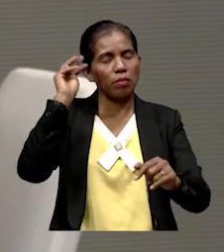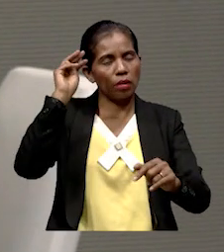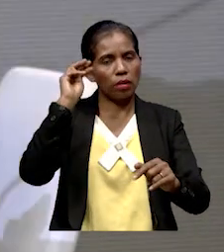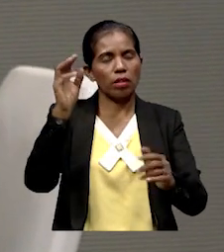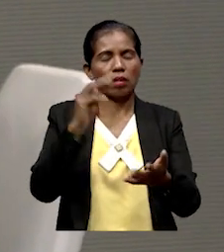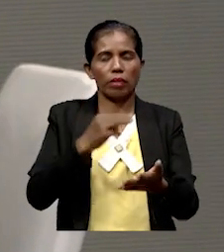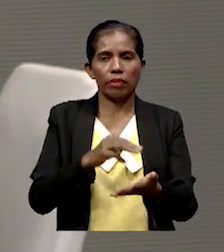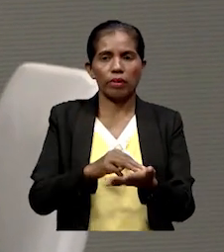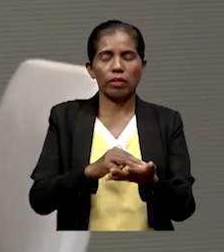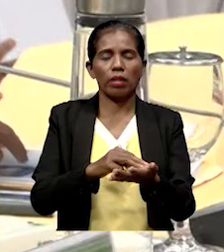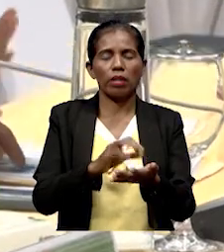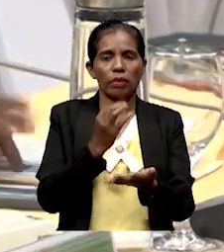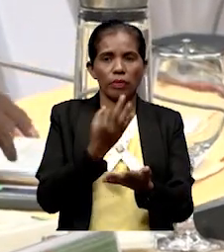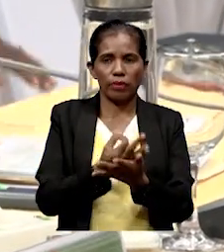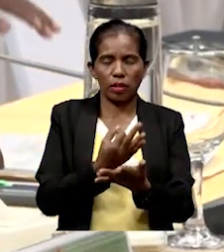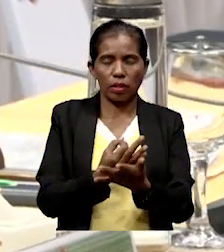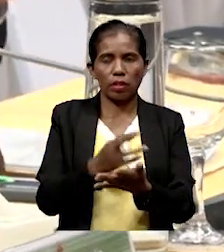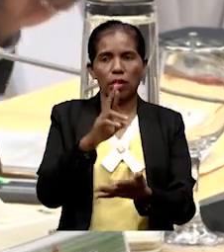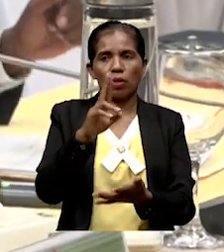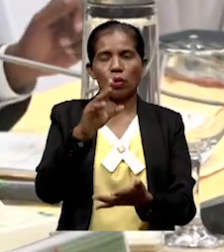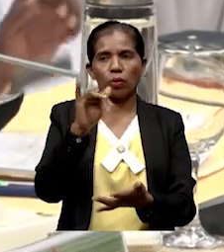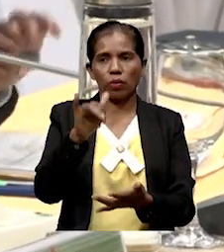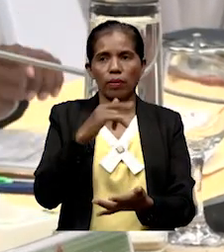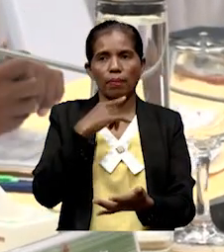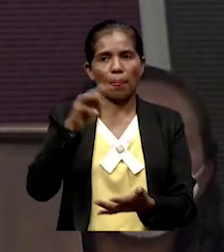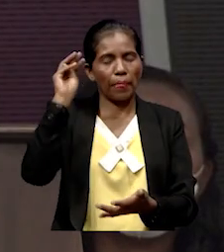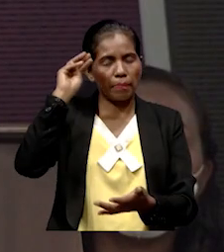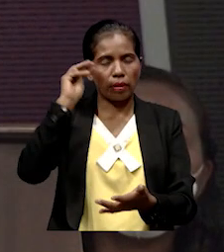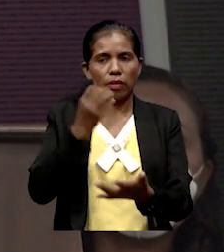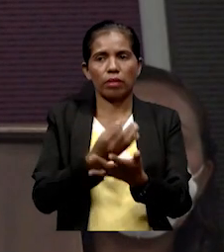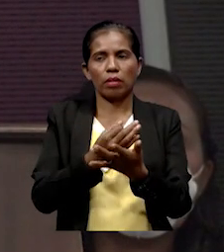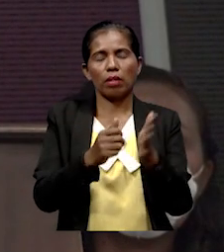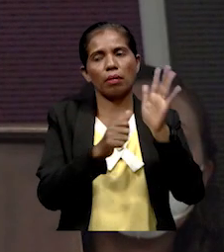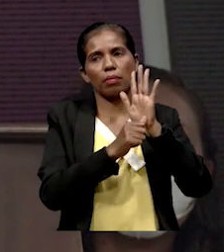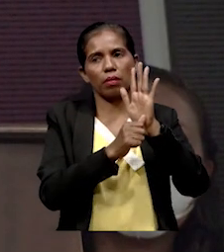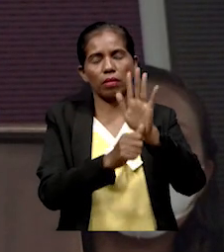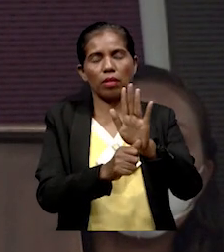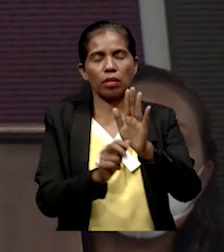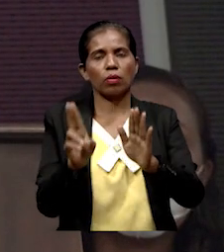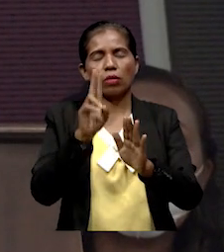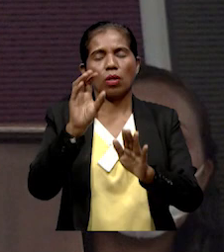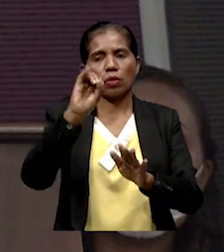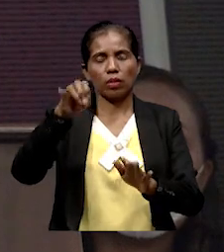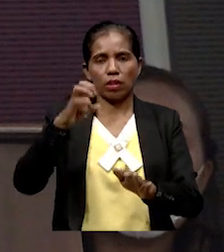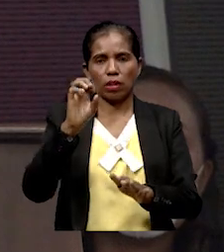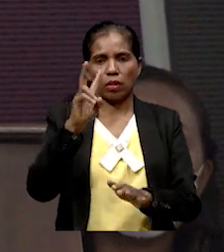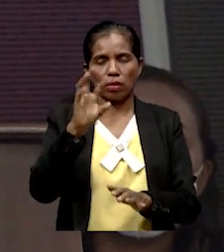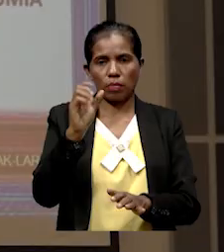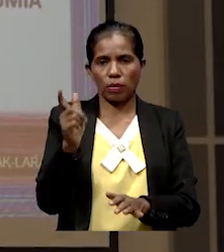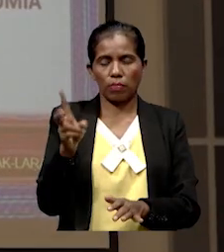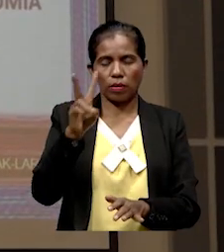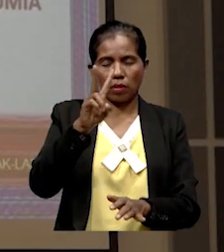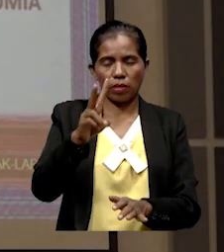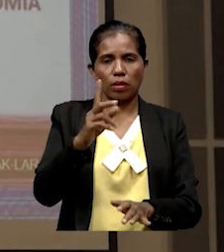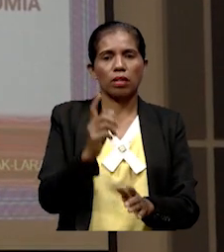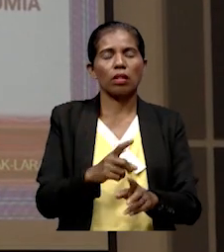Rui Augusto Gomes. E a reunião Conselho Ministro Nemos, Ministro Finanças apresenta a execução OZE Ringrua Ruanu Singrua e a